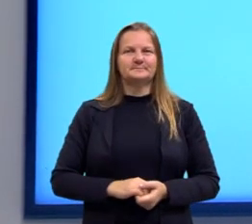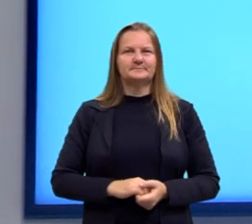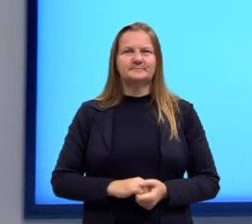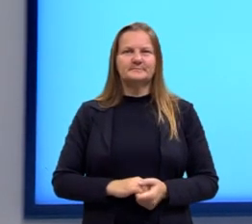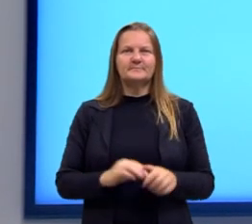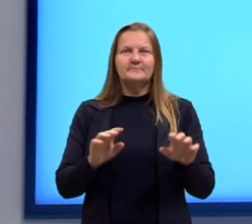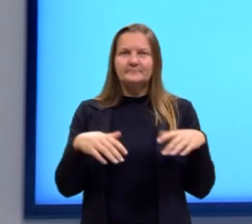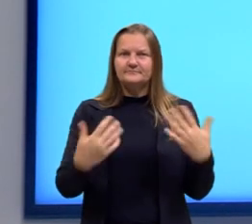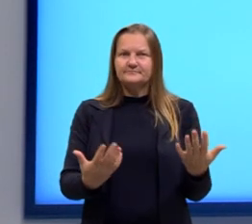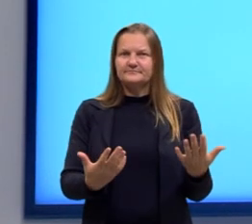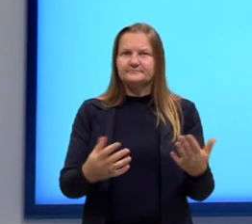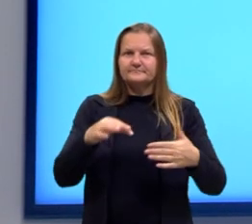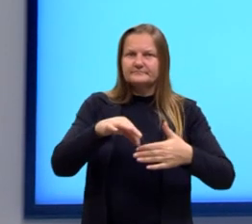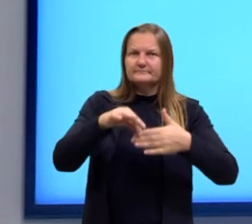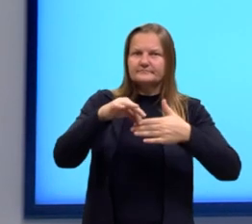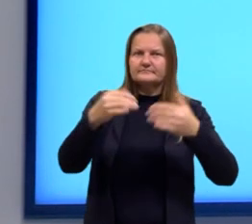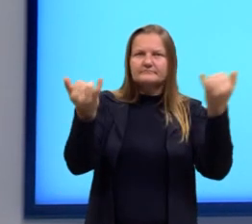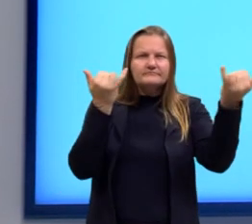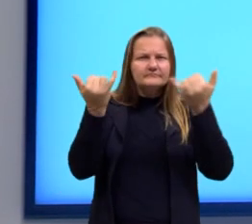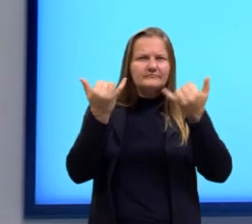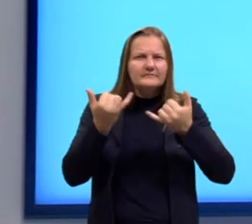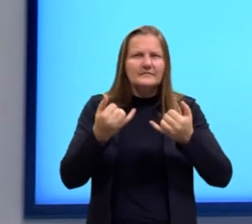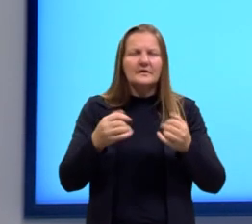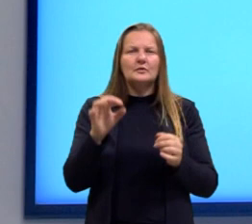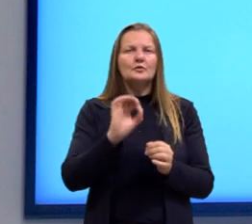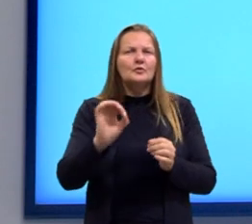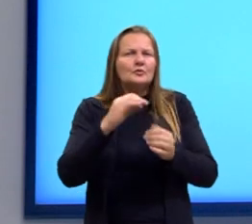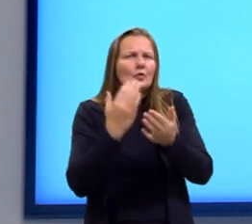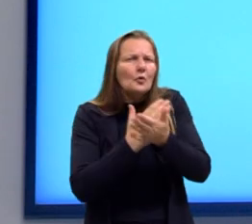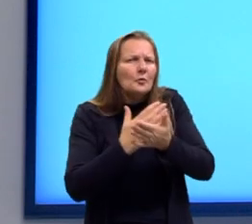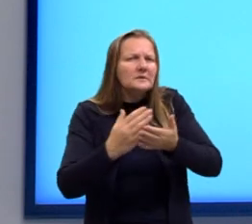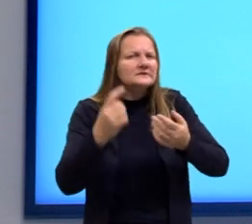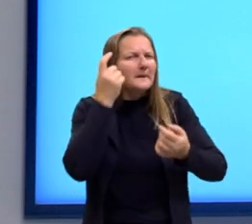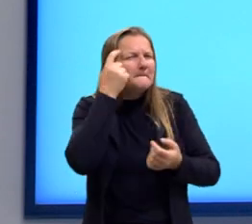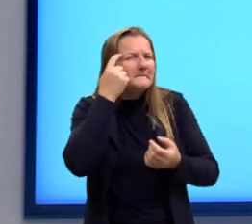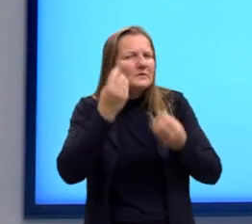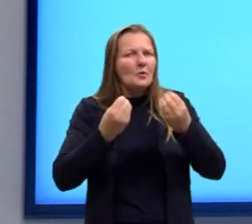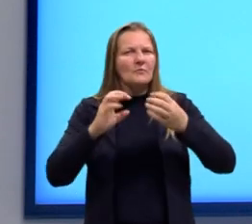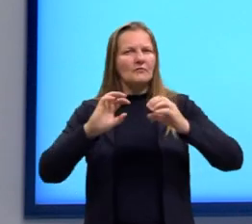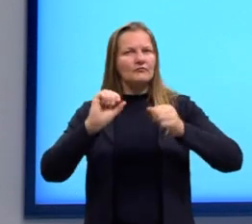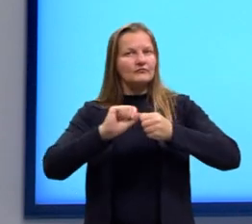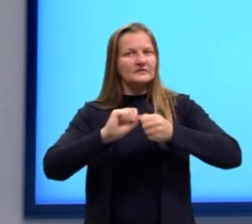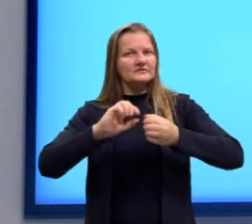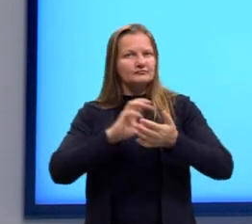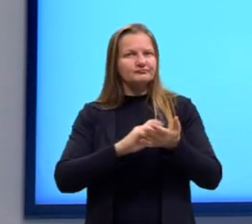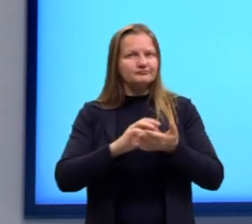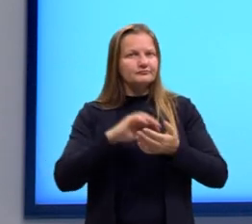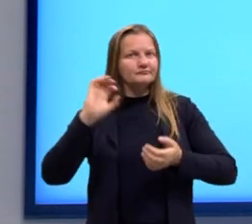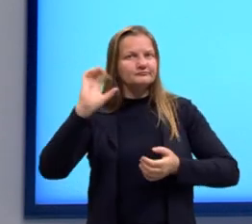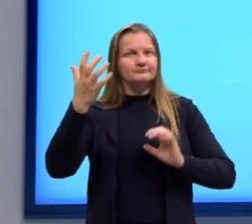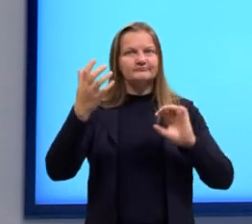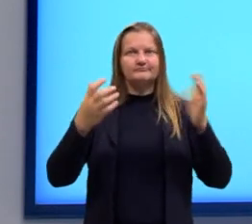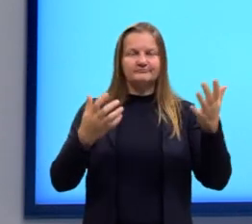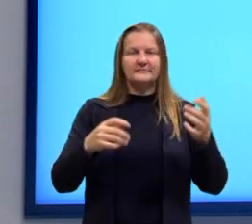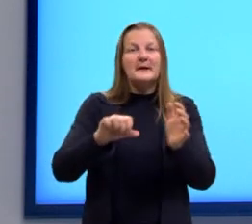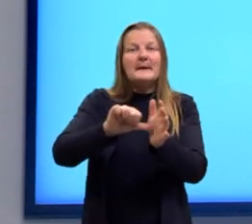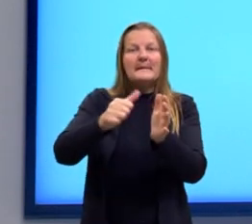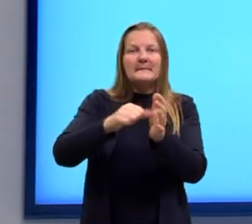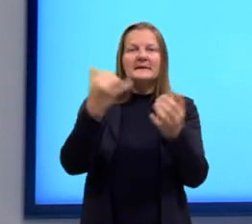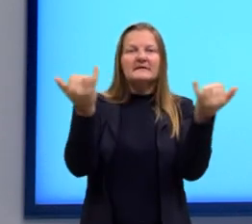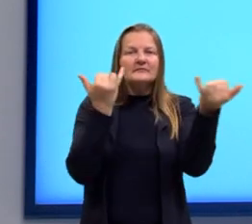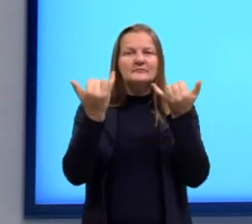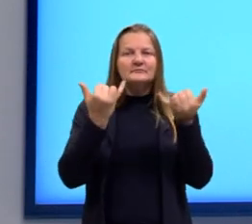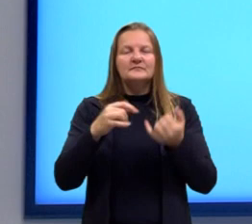então aqui eu destaquei as informações que nós vamos iniciar na resolução a primeira delas